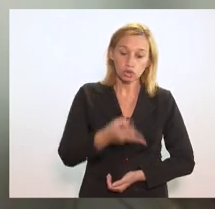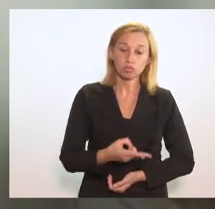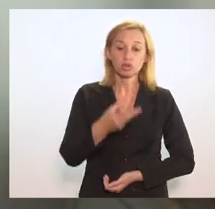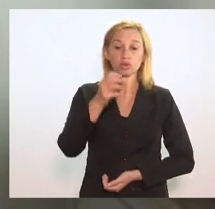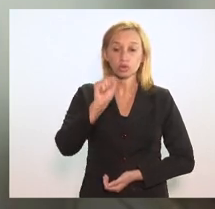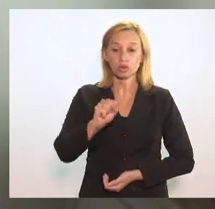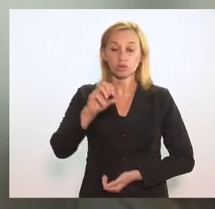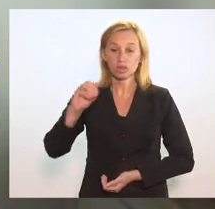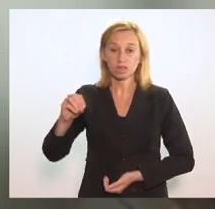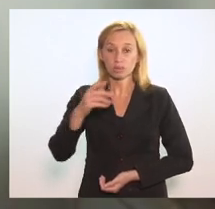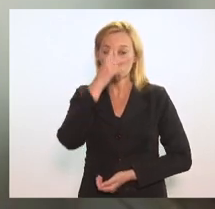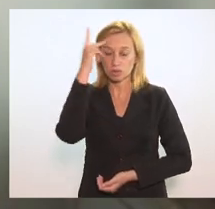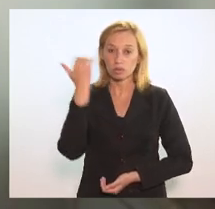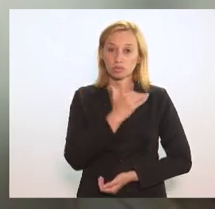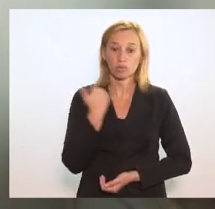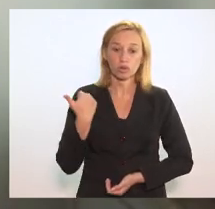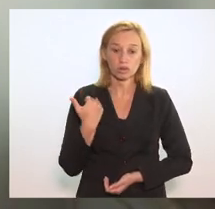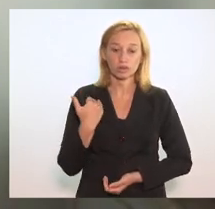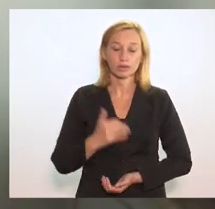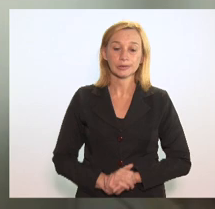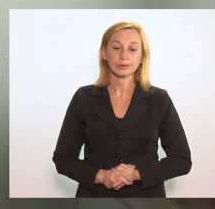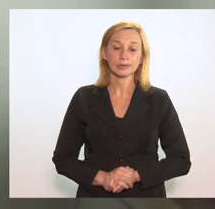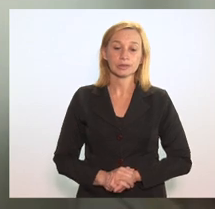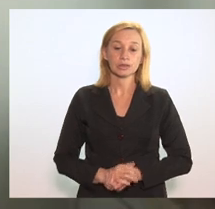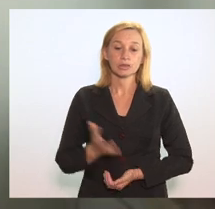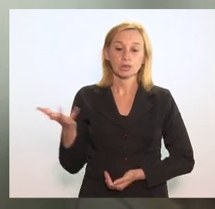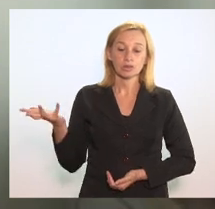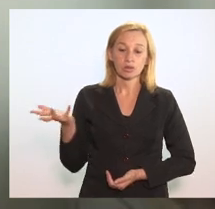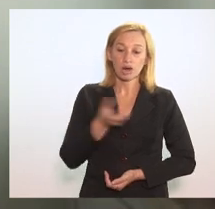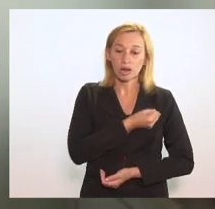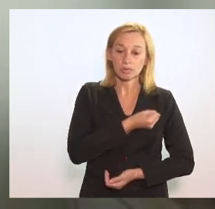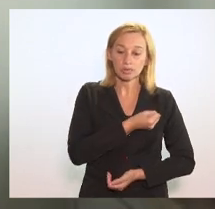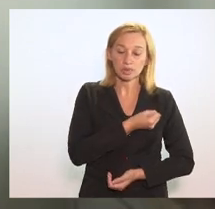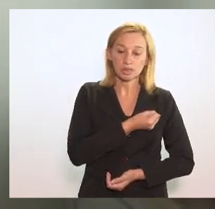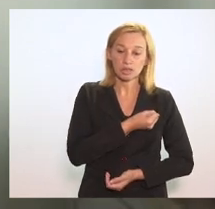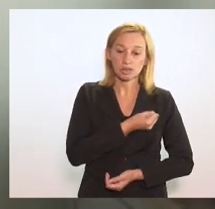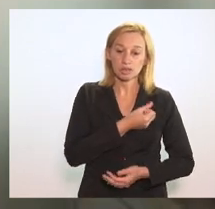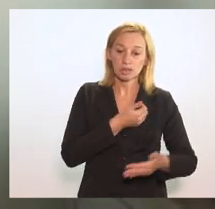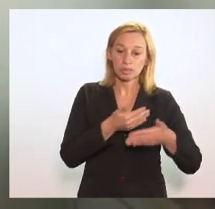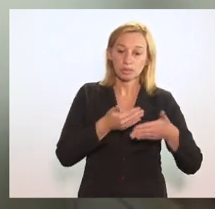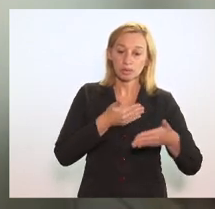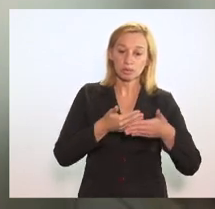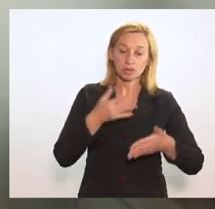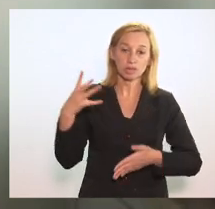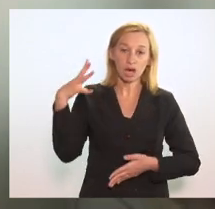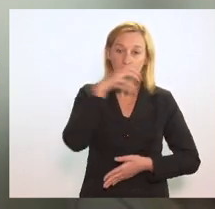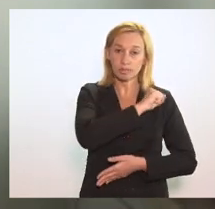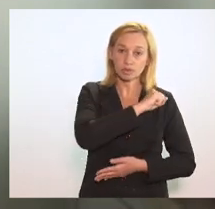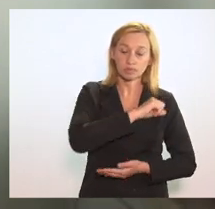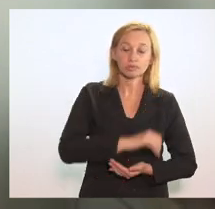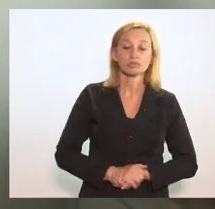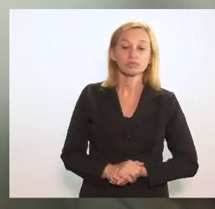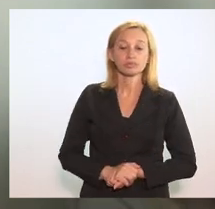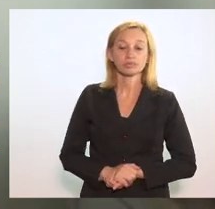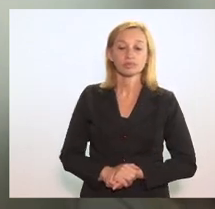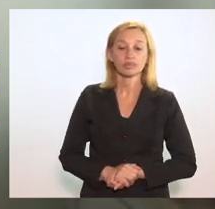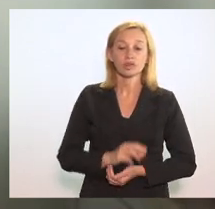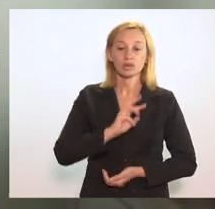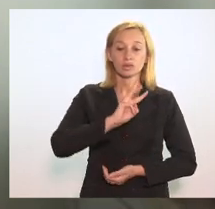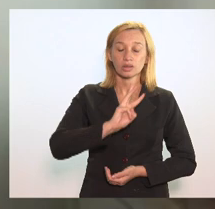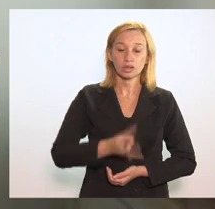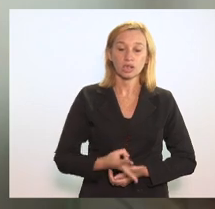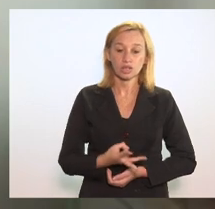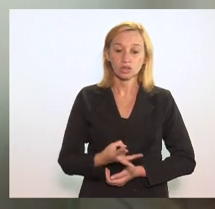2.800 óbitos, com velocidade para se aproximar rapidamente dos 3